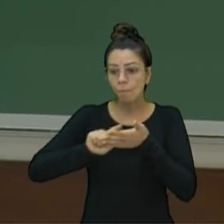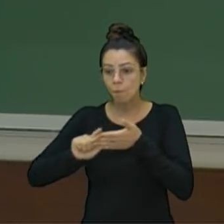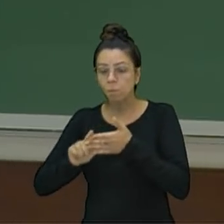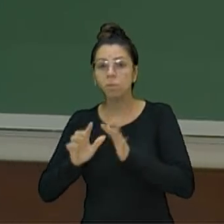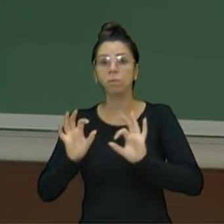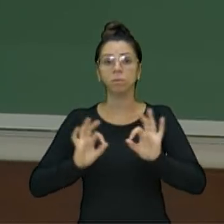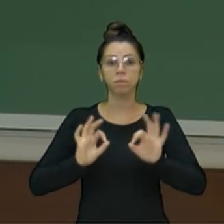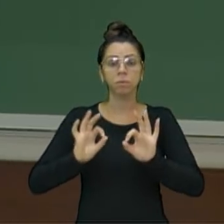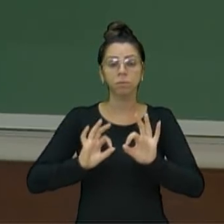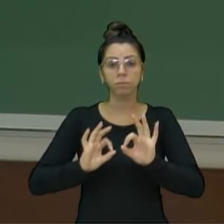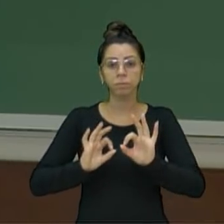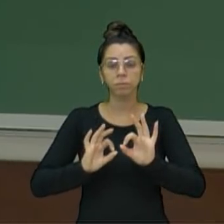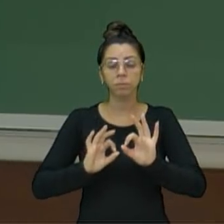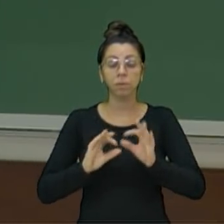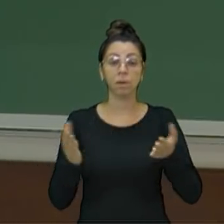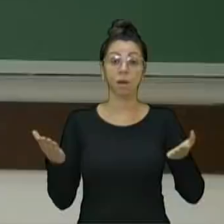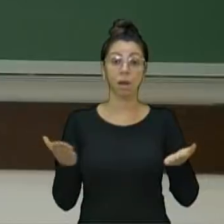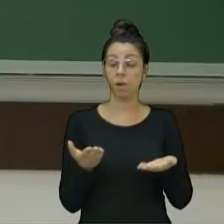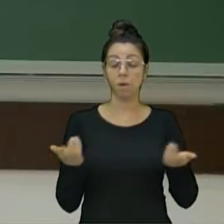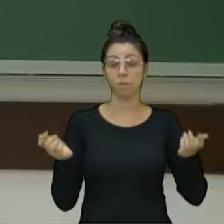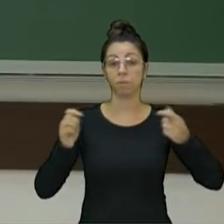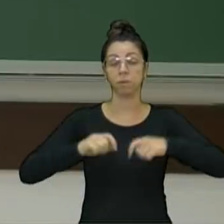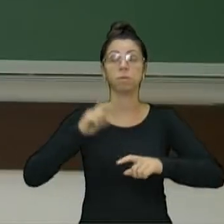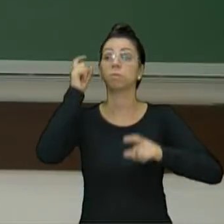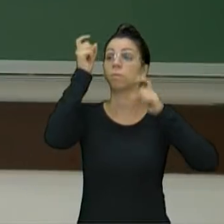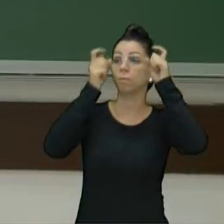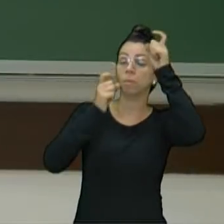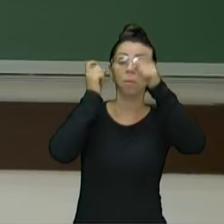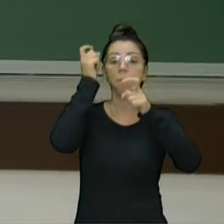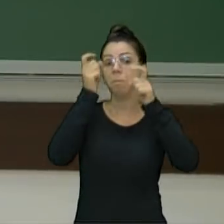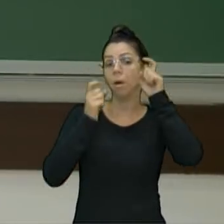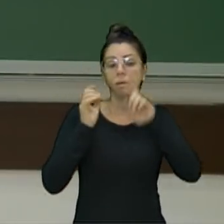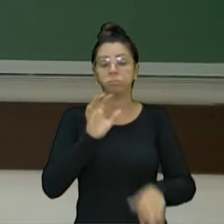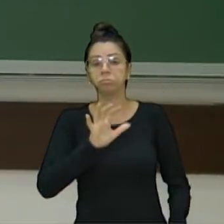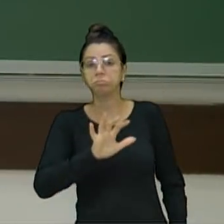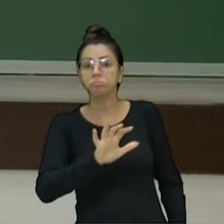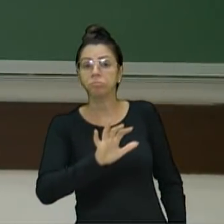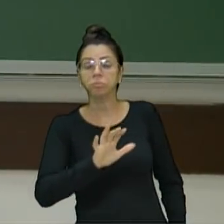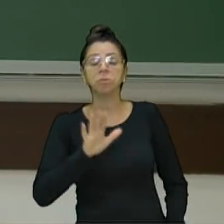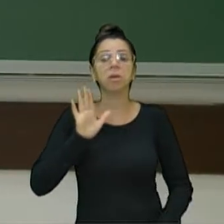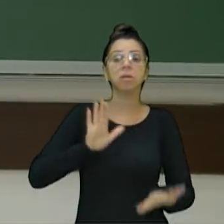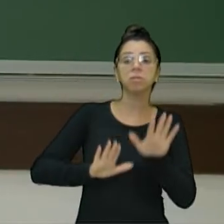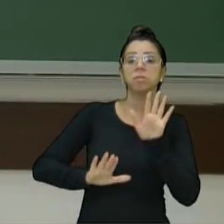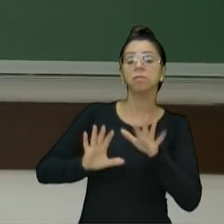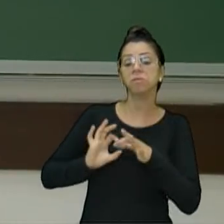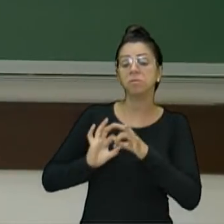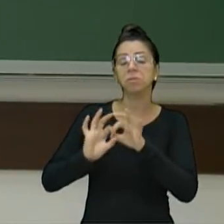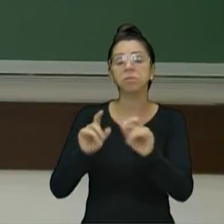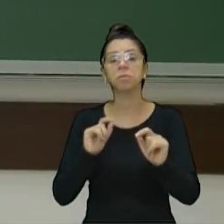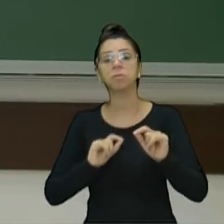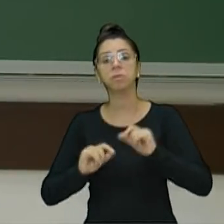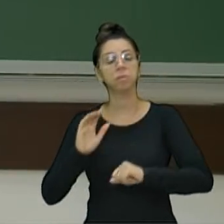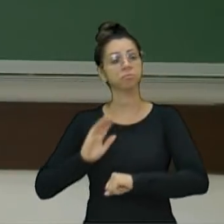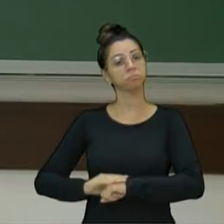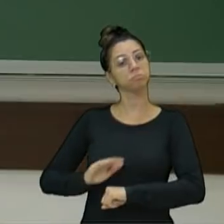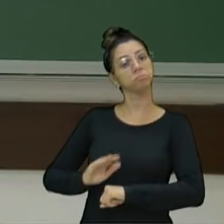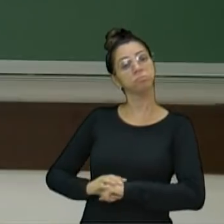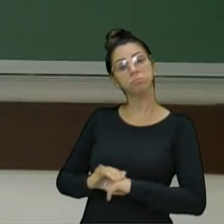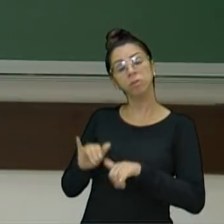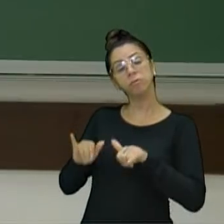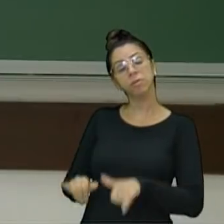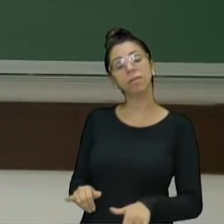ordem. Agora, eu não tenho que me preocupar muito com isso. Às vezes eu tenho a liberdade de